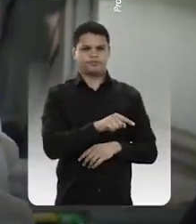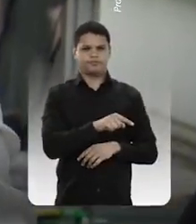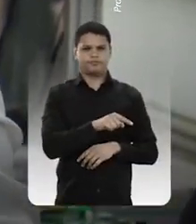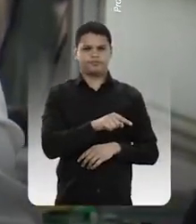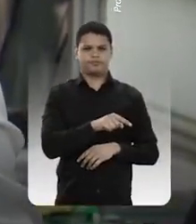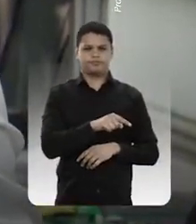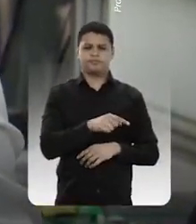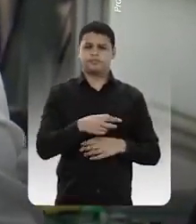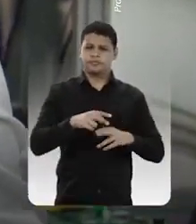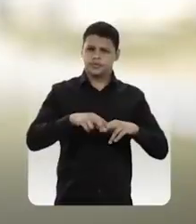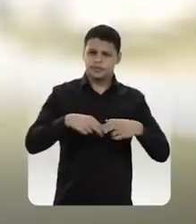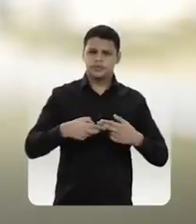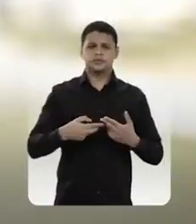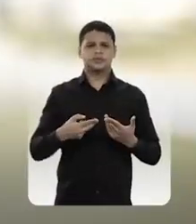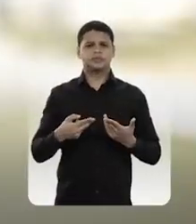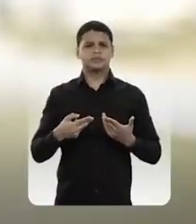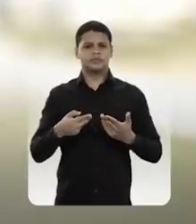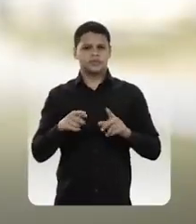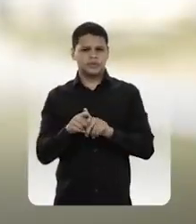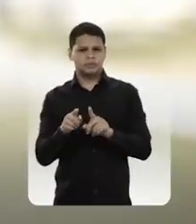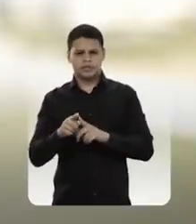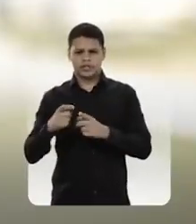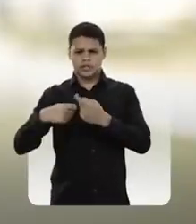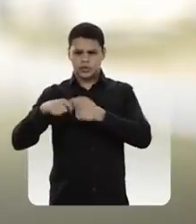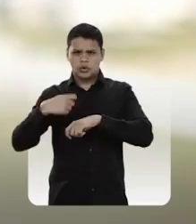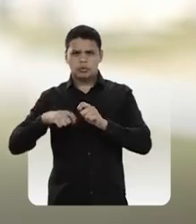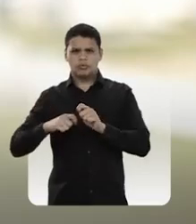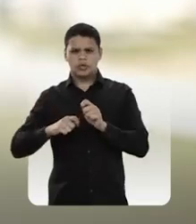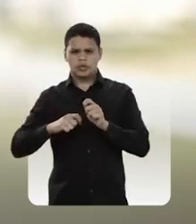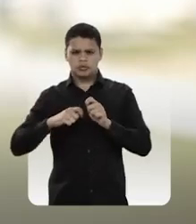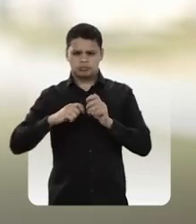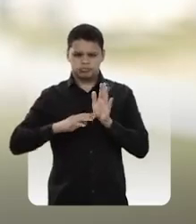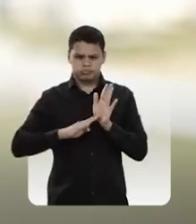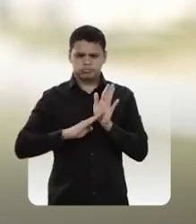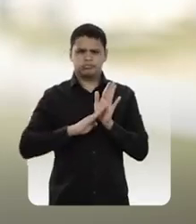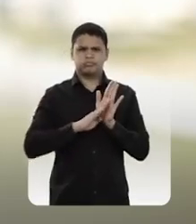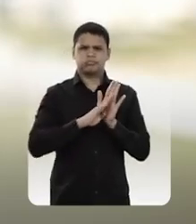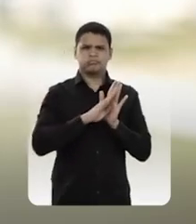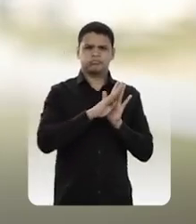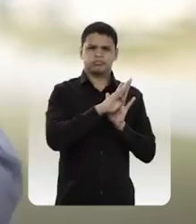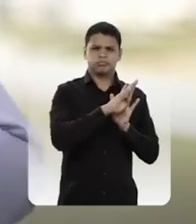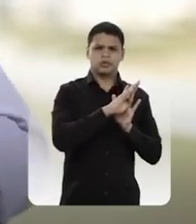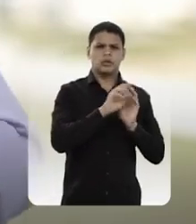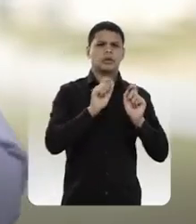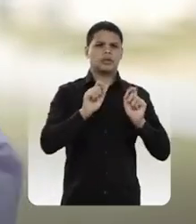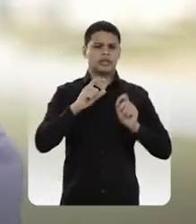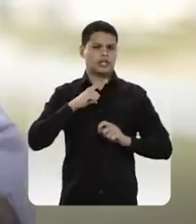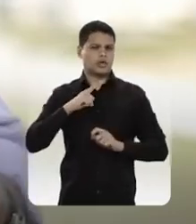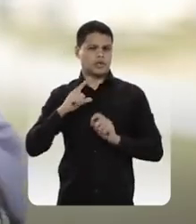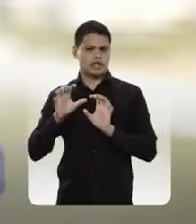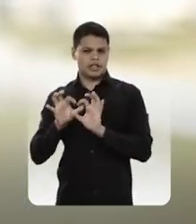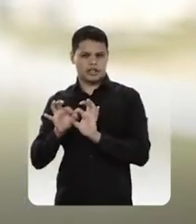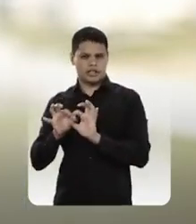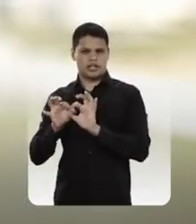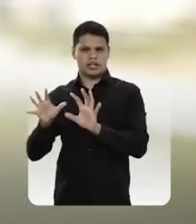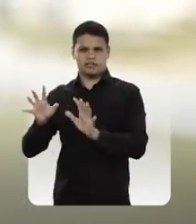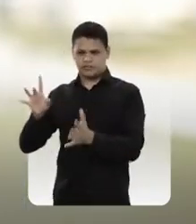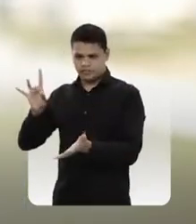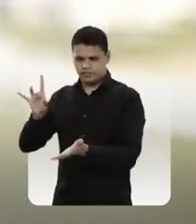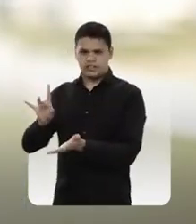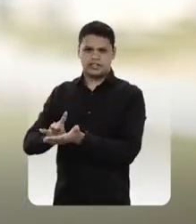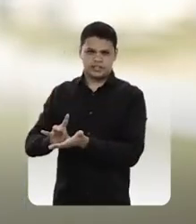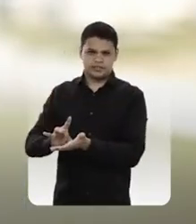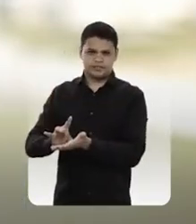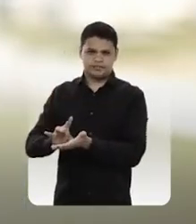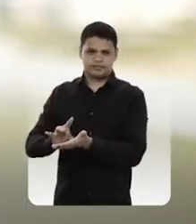do cidadão. E é assim, fortalecendo a economia, que a gente garante independência, independência